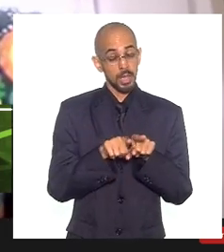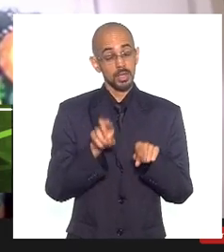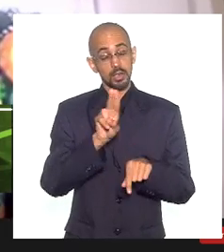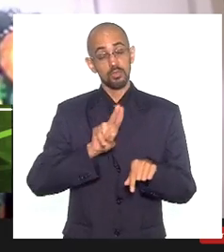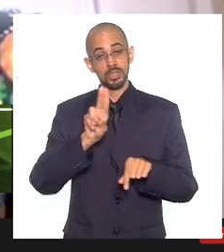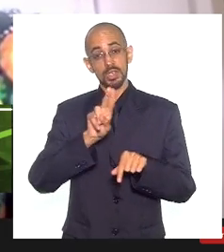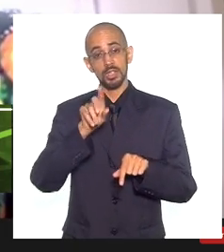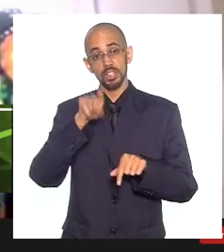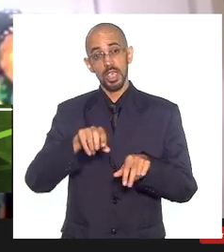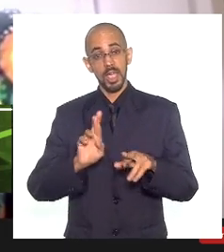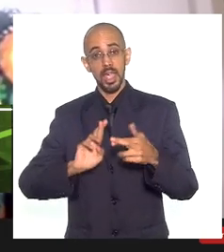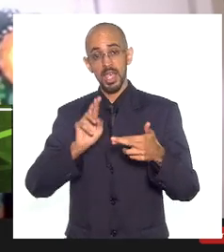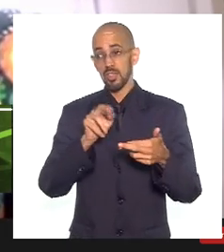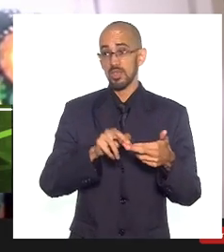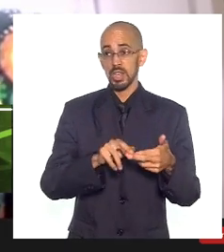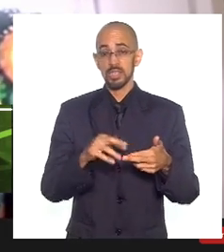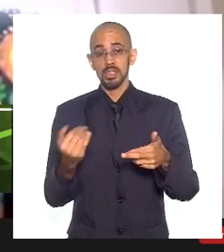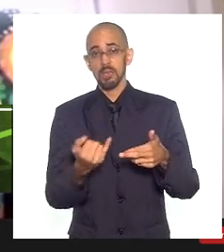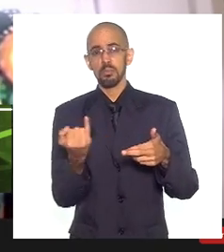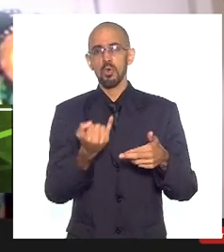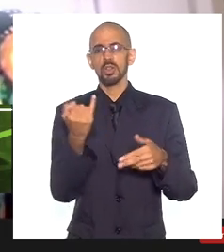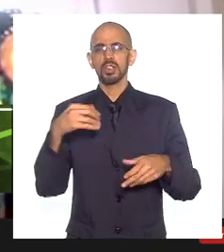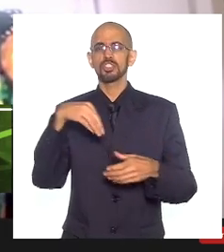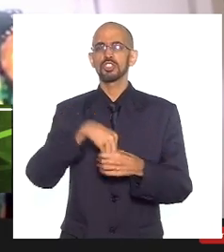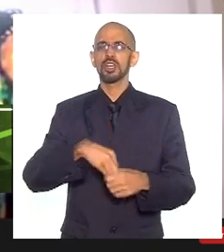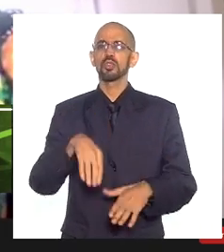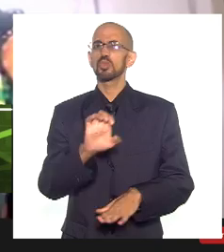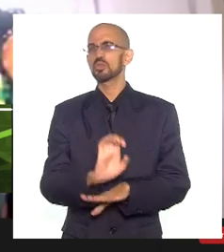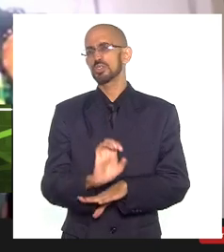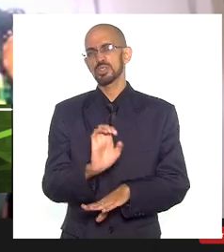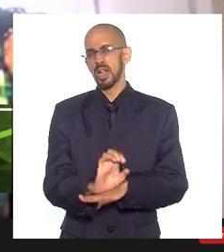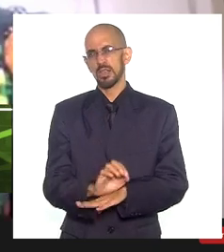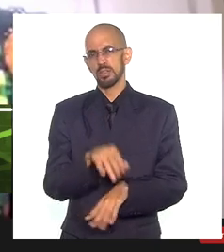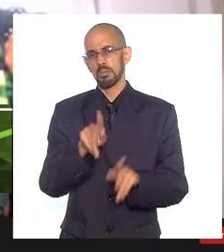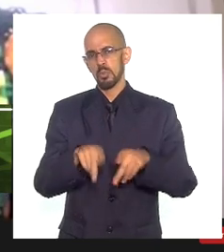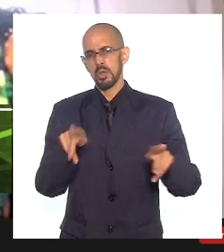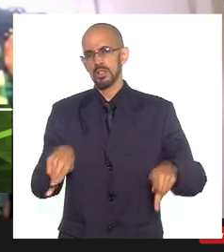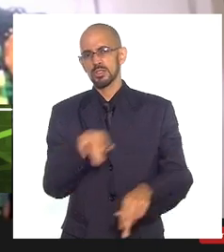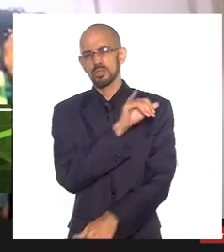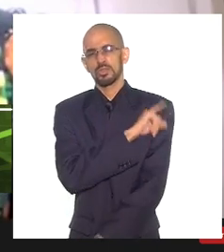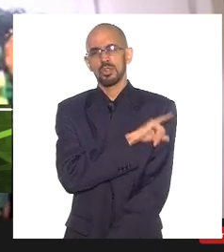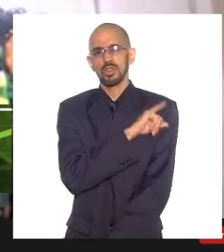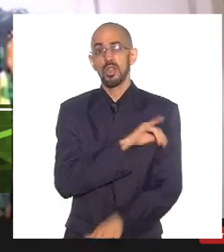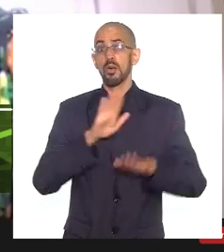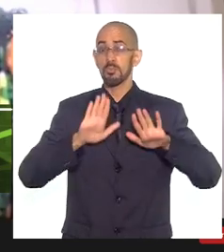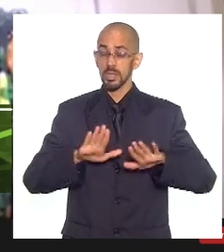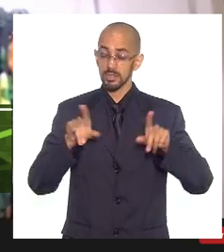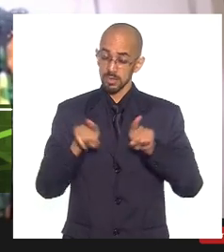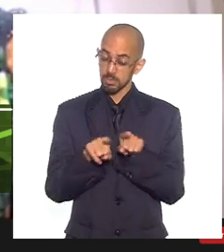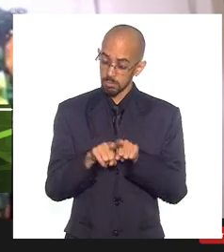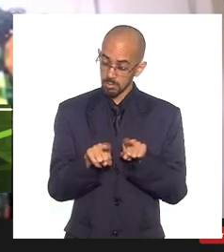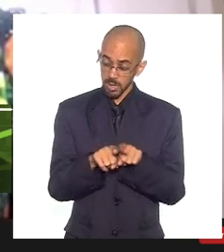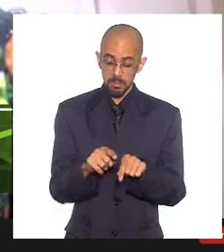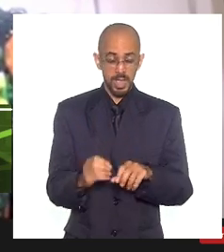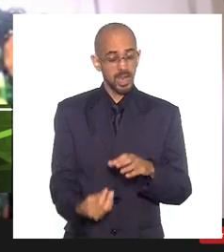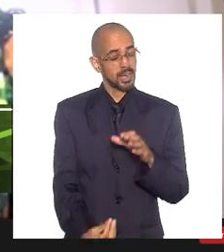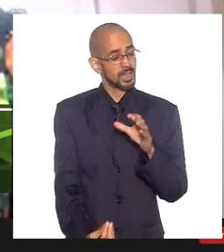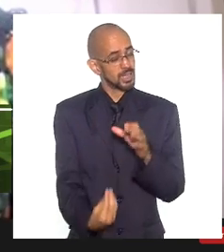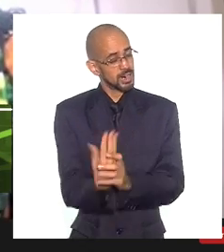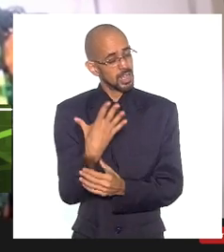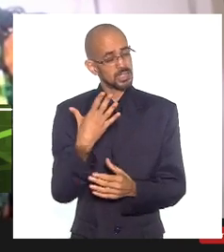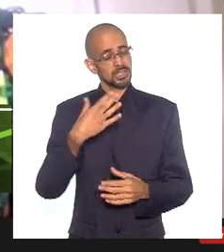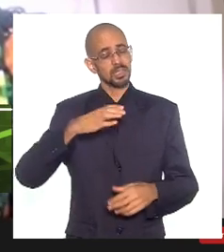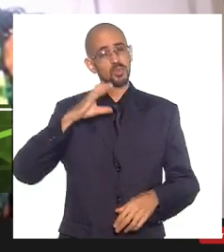referência e tão importante para o nosso estado, para a população fluminense, mas para a produção científica do mundo como um